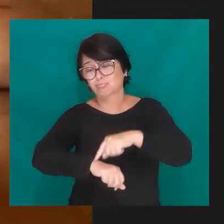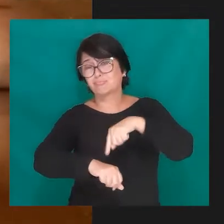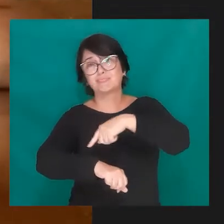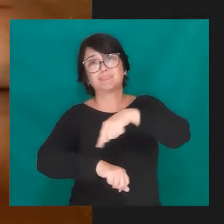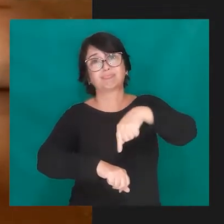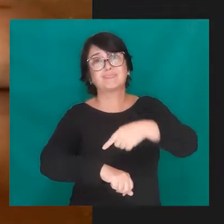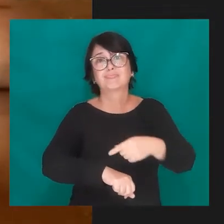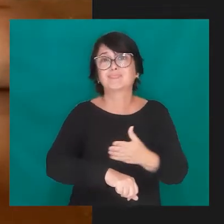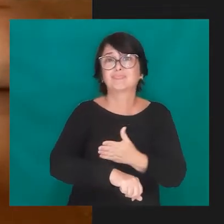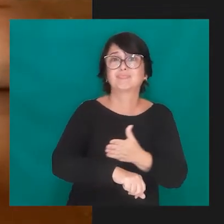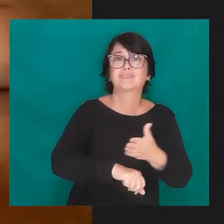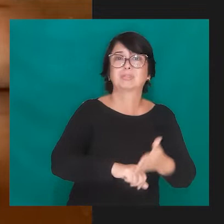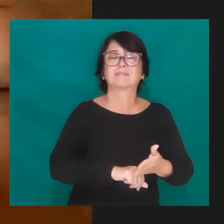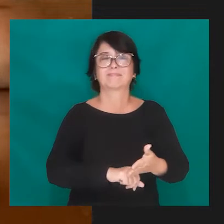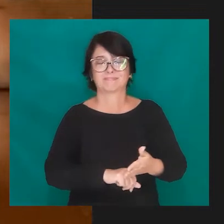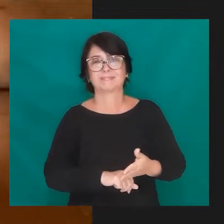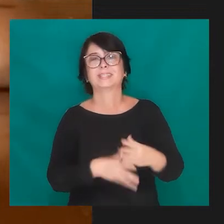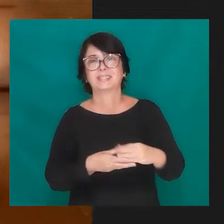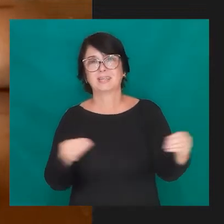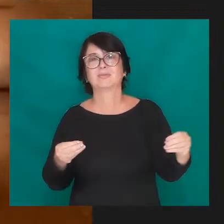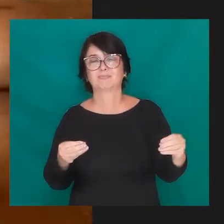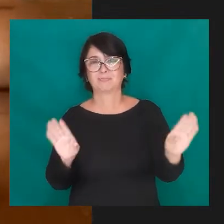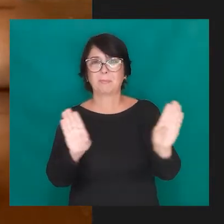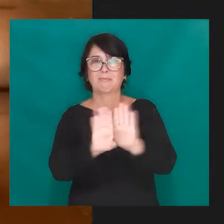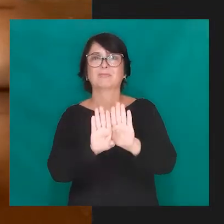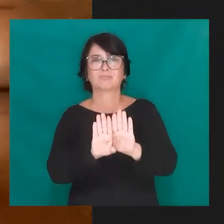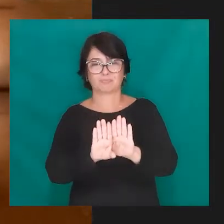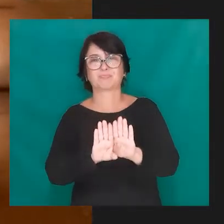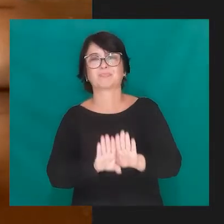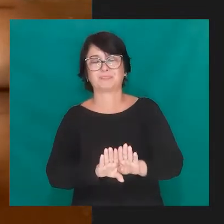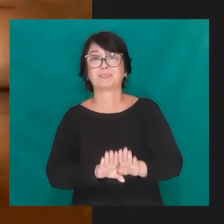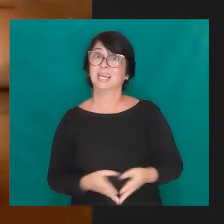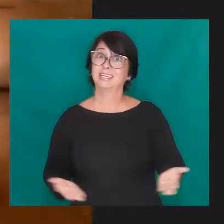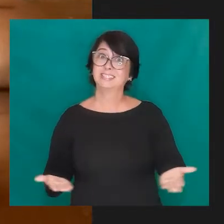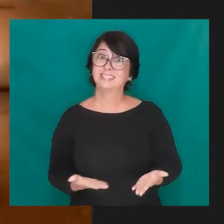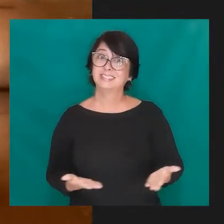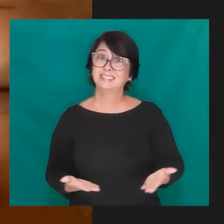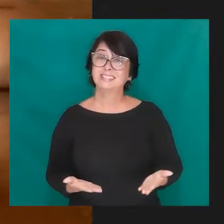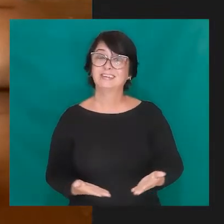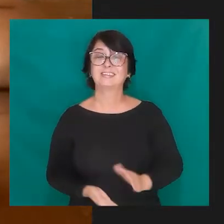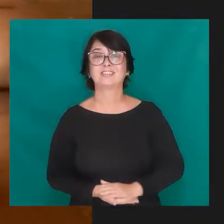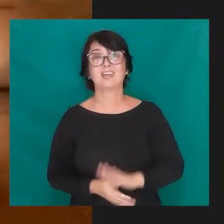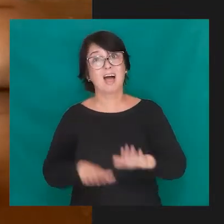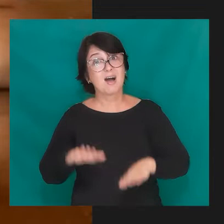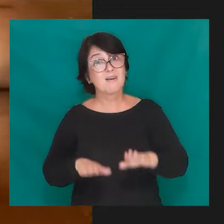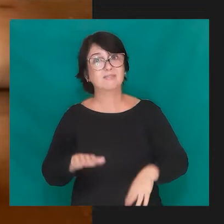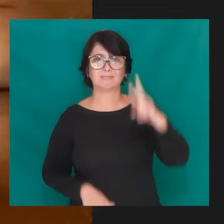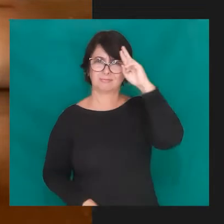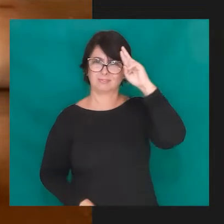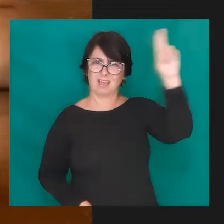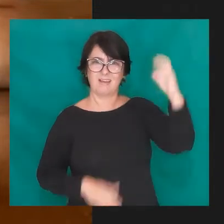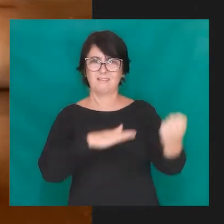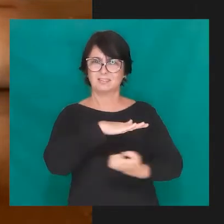e abriu o nome Sapporo, mas também fechou. E aí hoje, alguns empresários daquela região, de